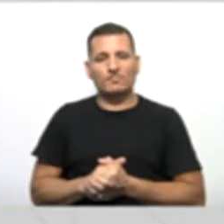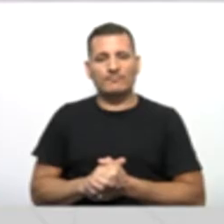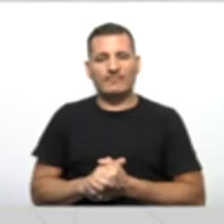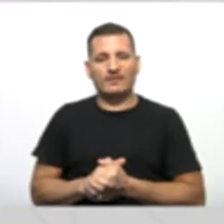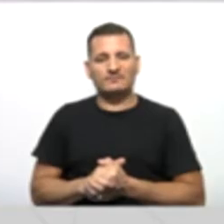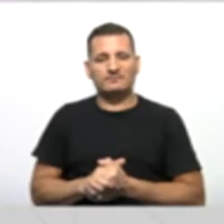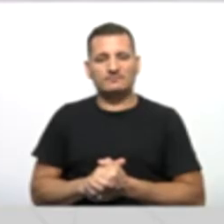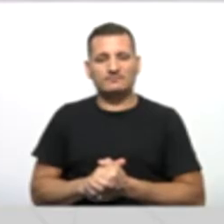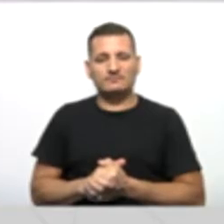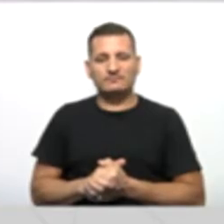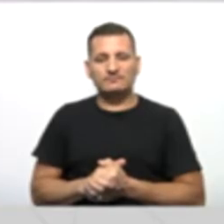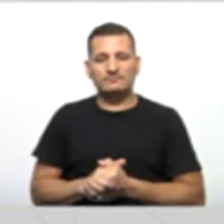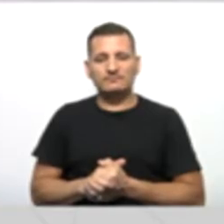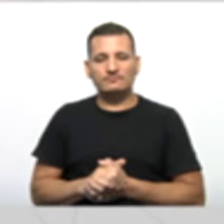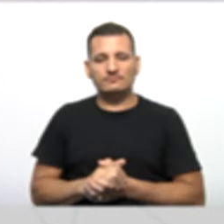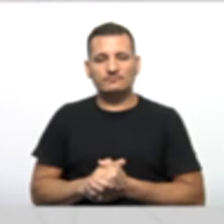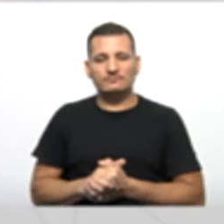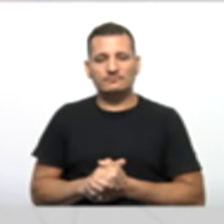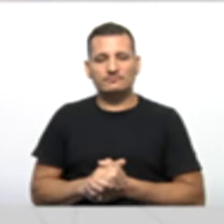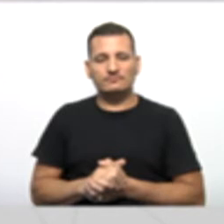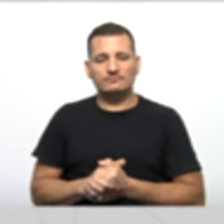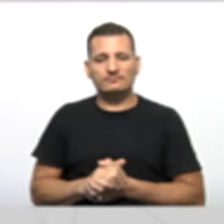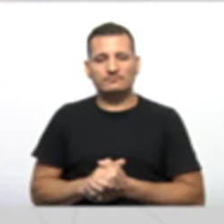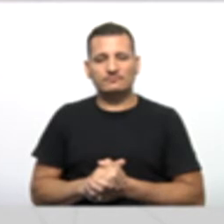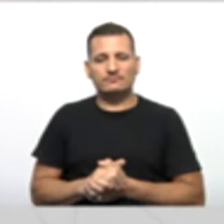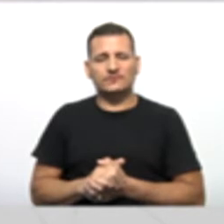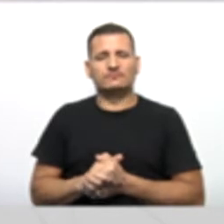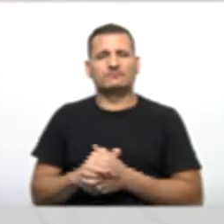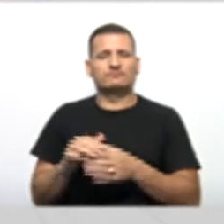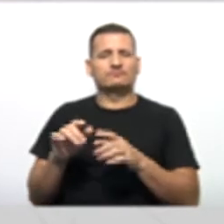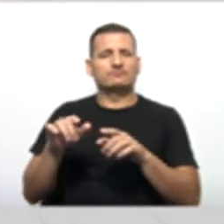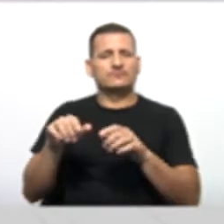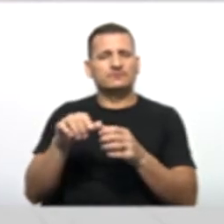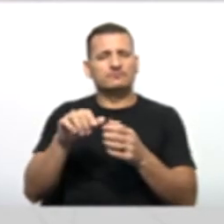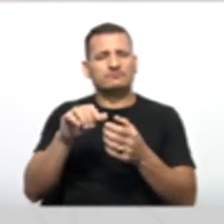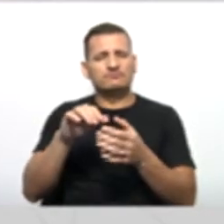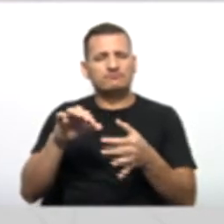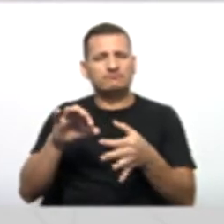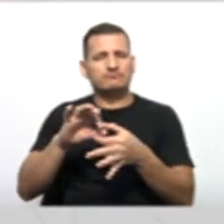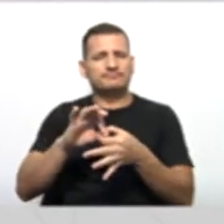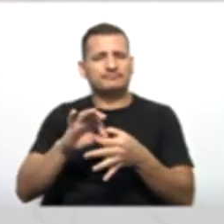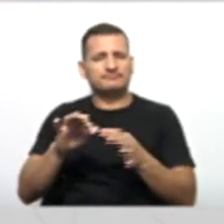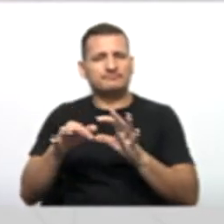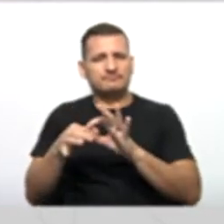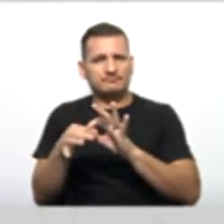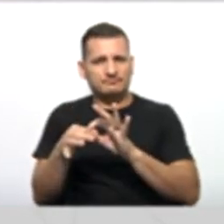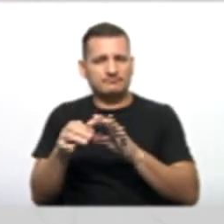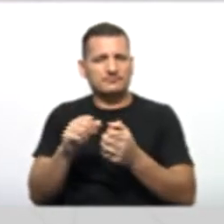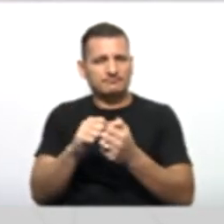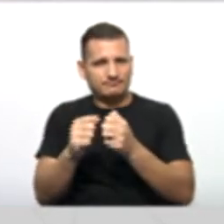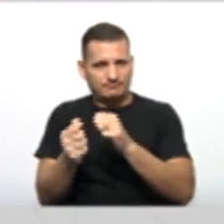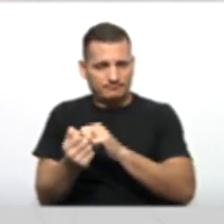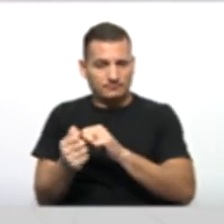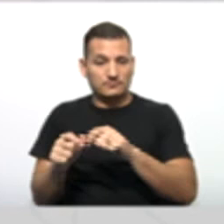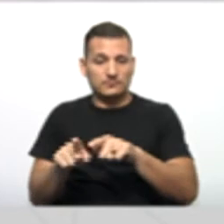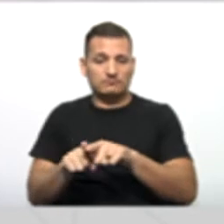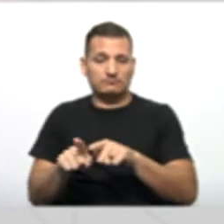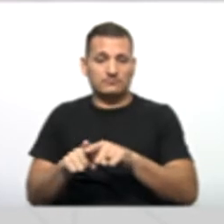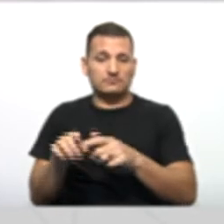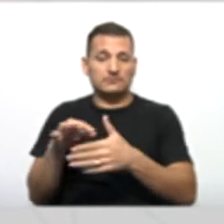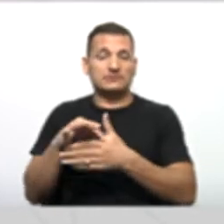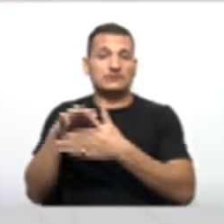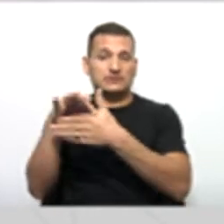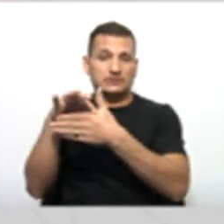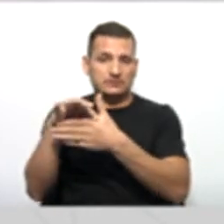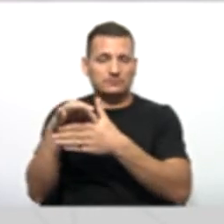Inadequação do gerenciamento e liderança da equipe do projeto. Também é um erro muito comum. Às vezes você tem um